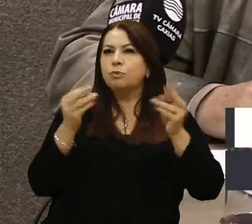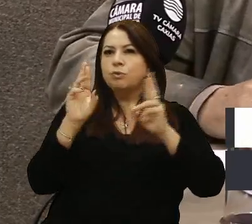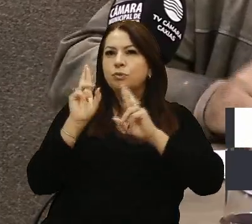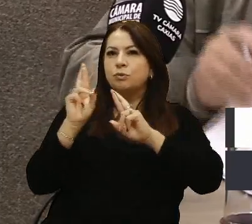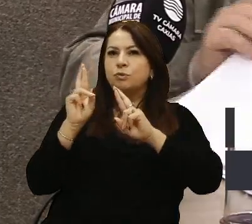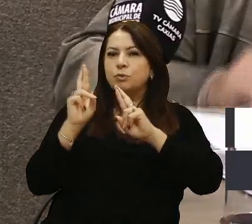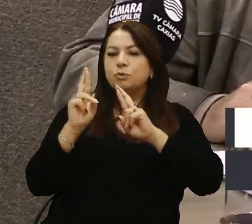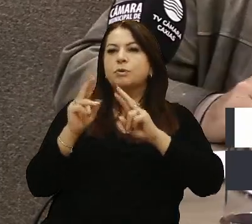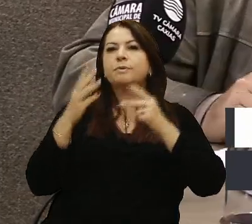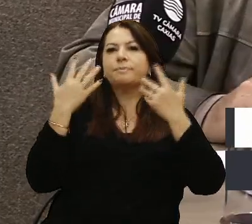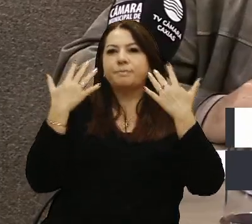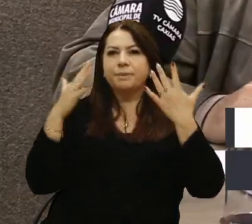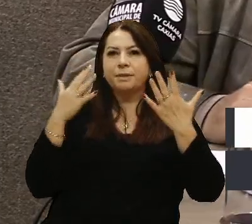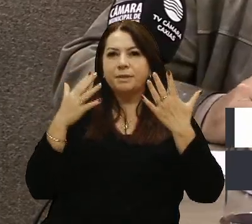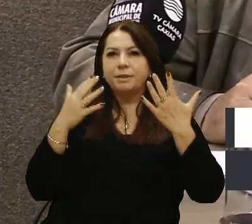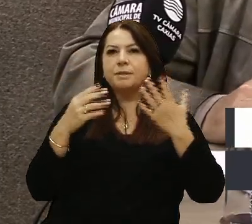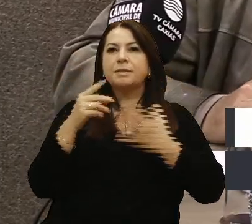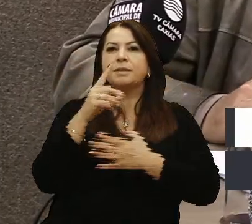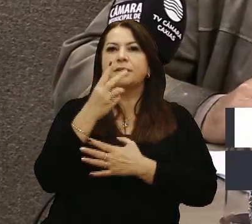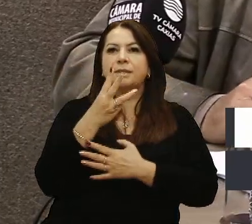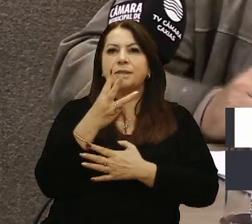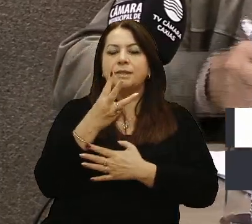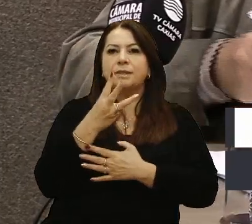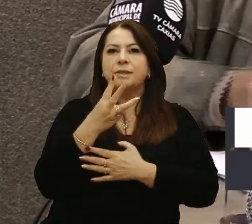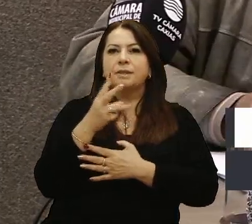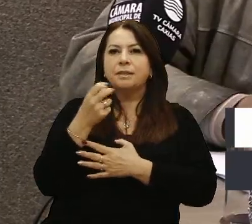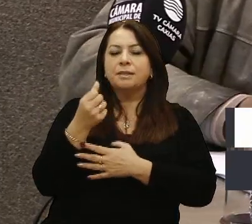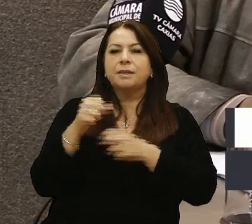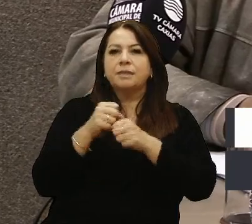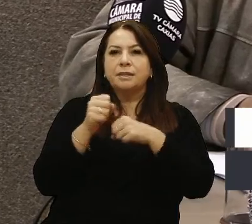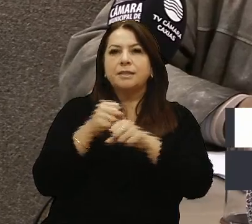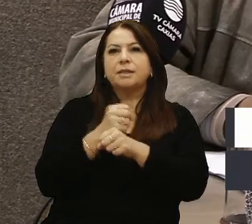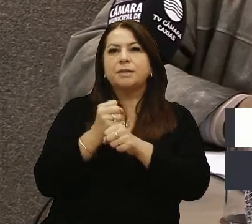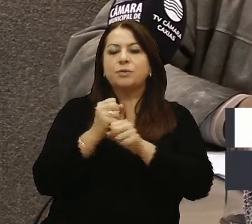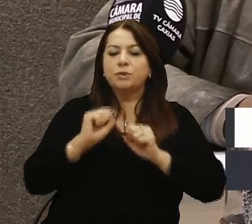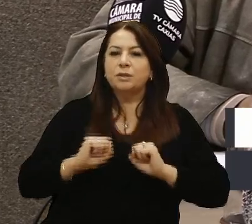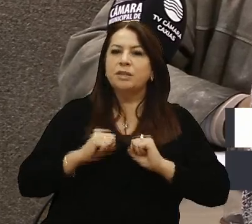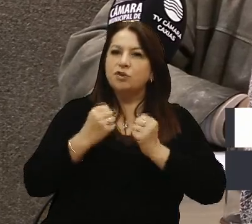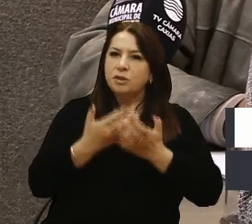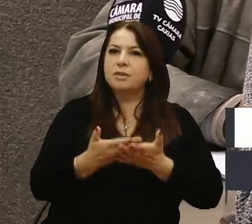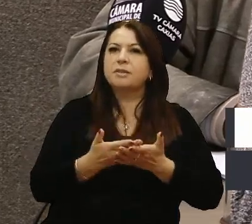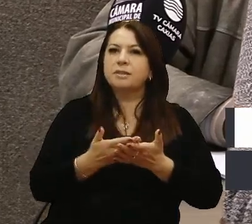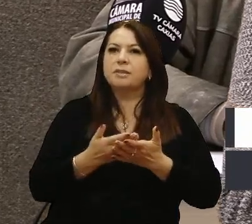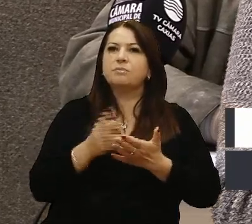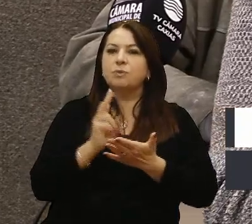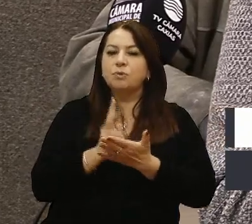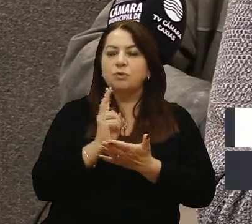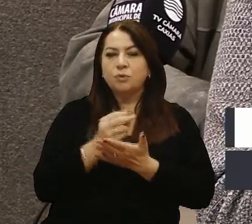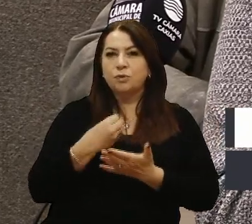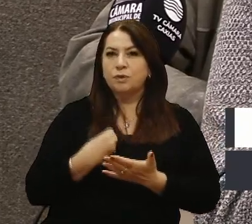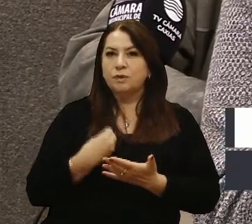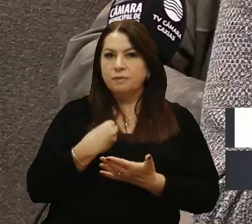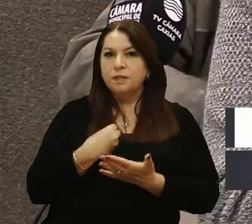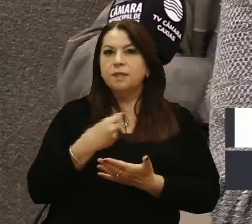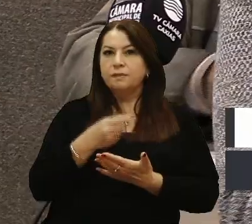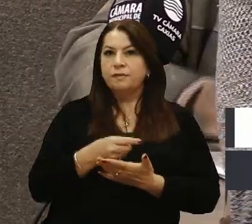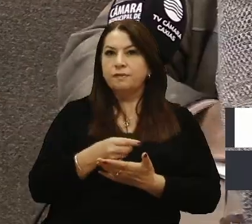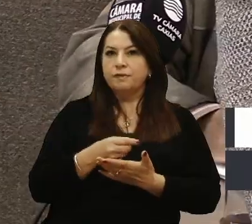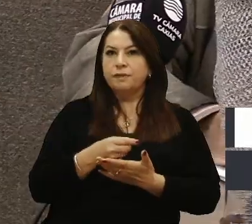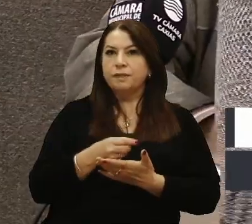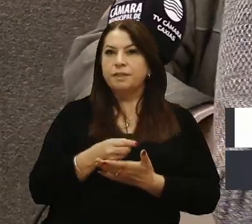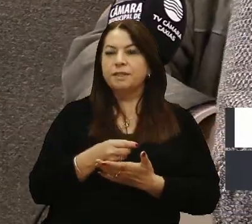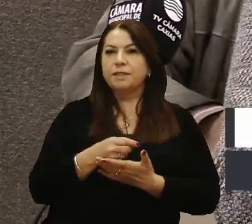torcedores. Parabéns pelos seus 36 anos de dedicação e por manter viva a